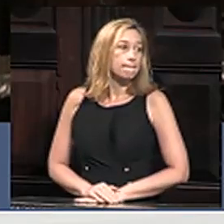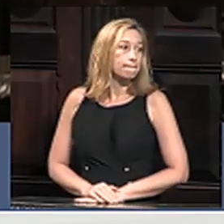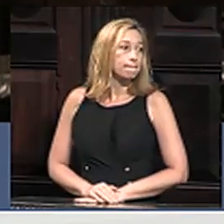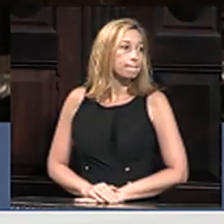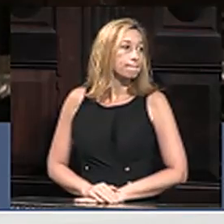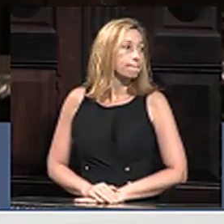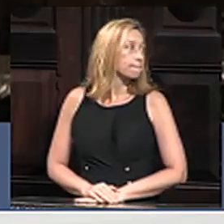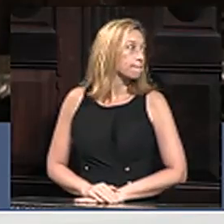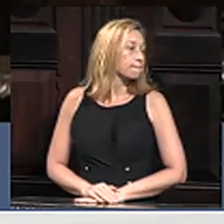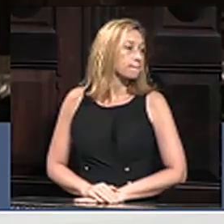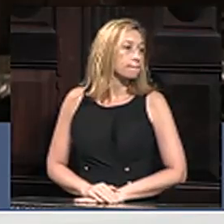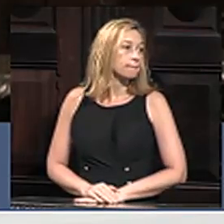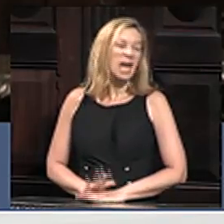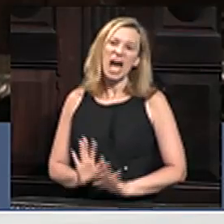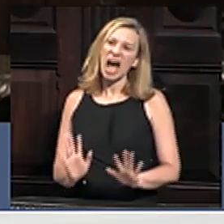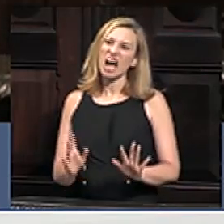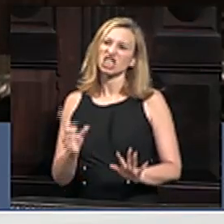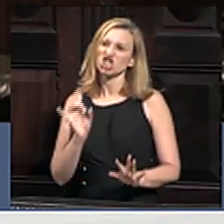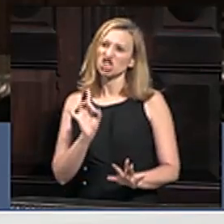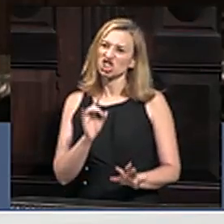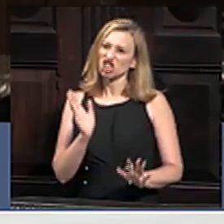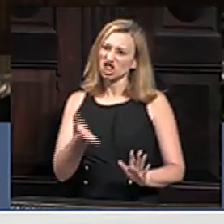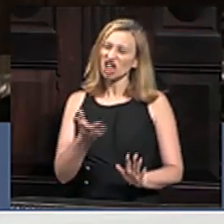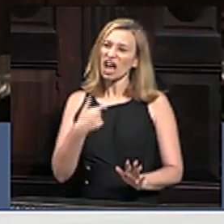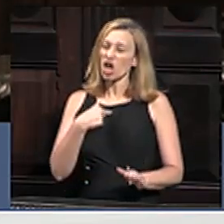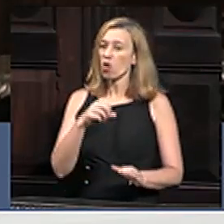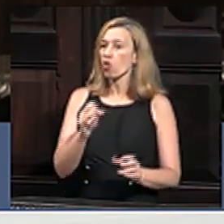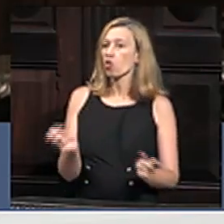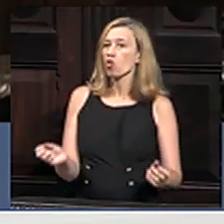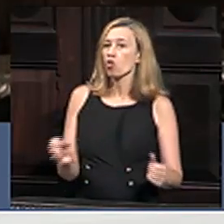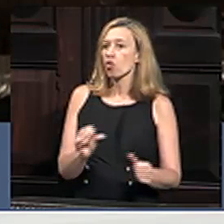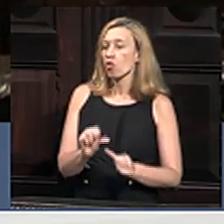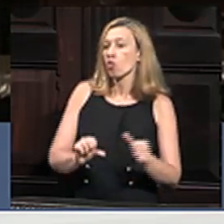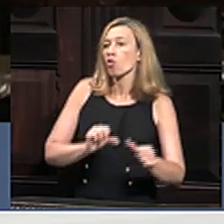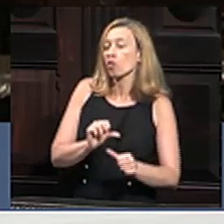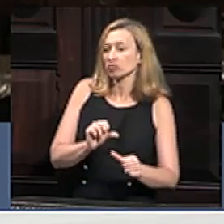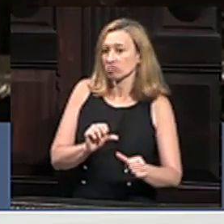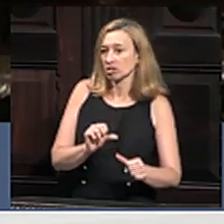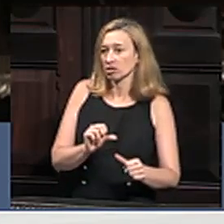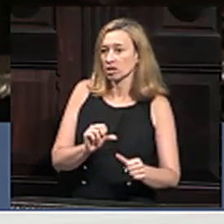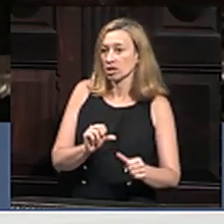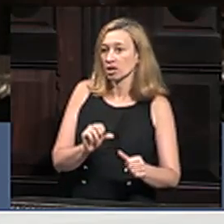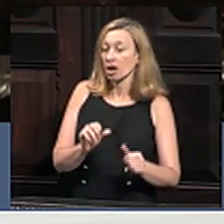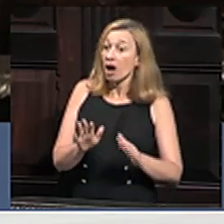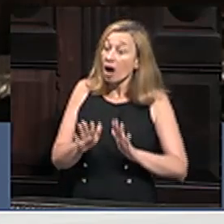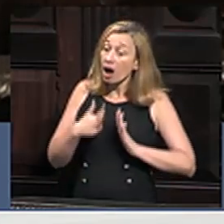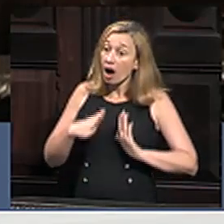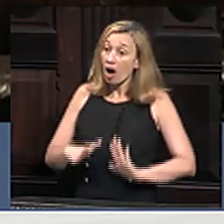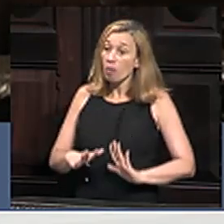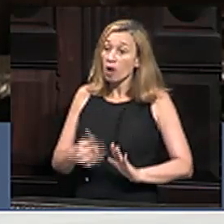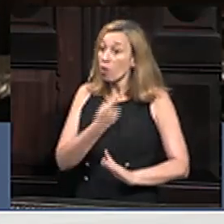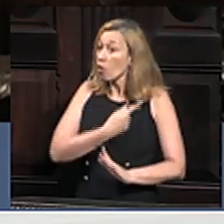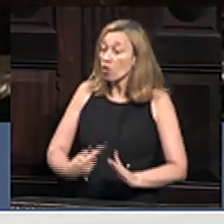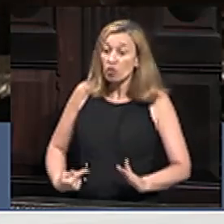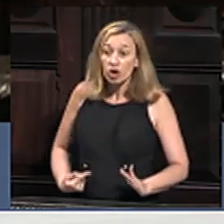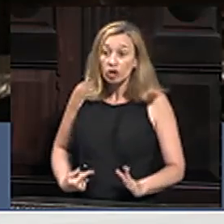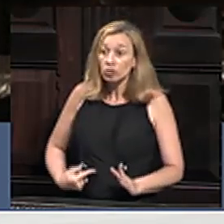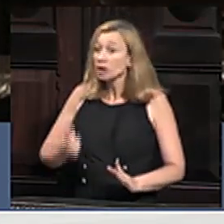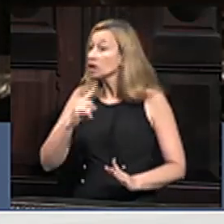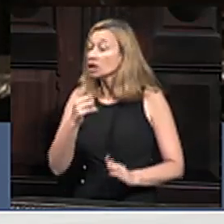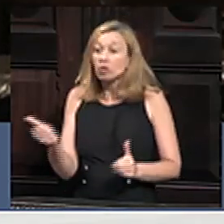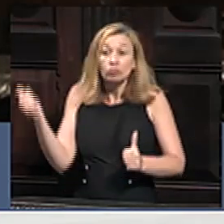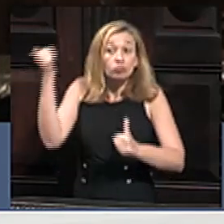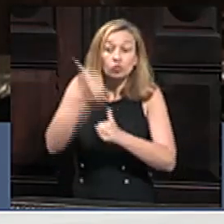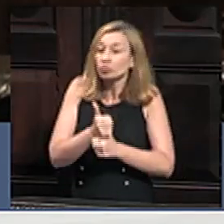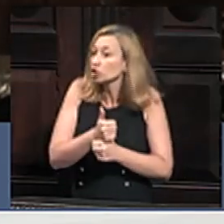já estarei na oposição. O governante ainda nem propôs nada, ainda não